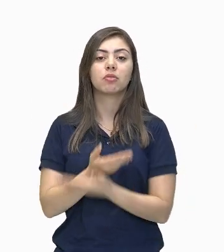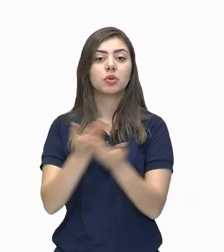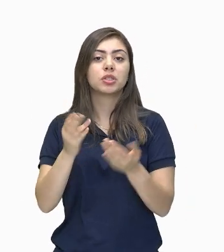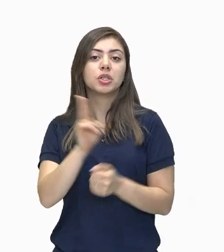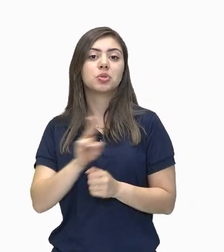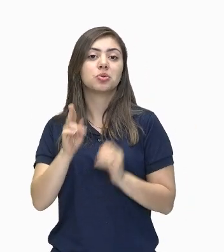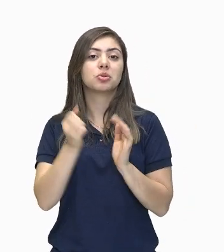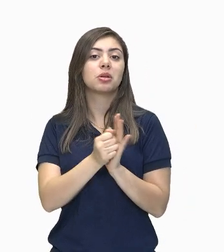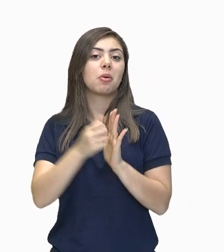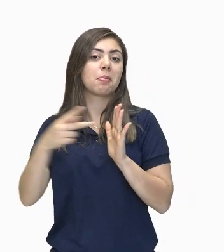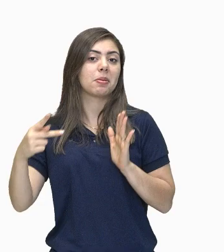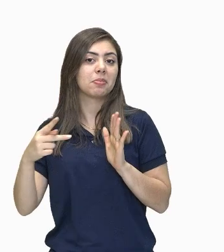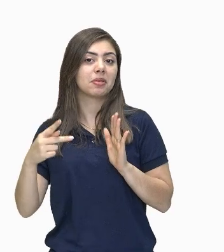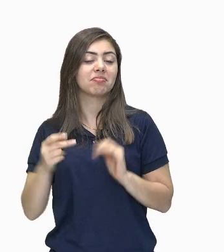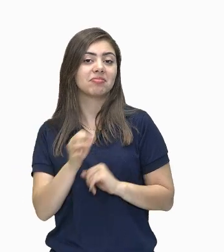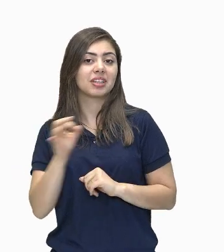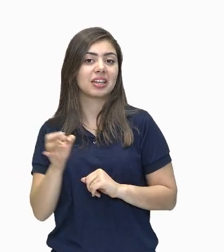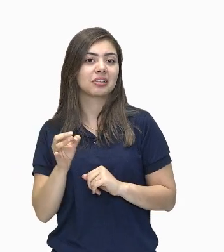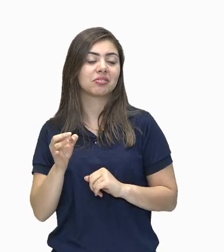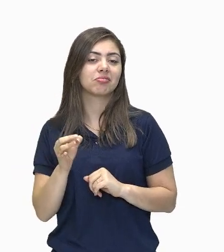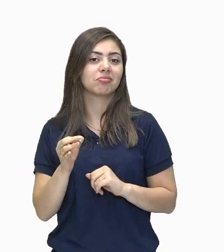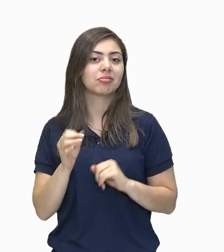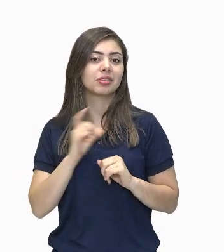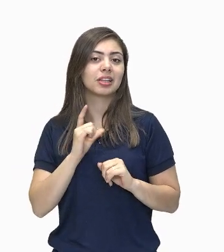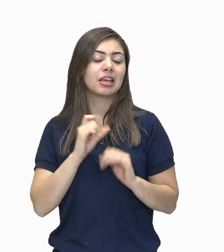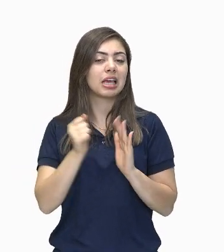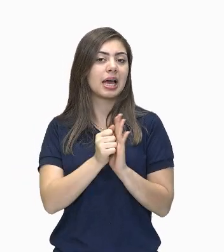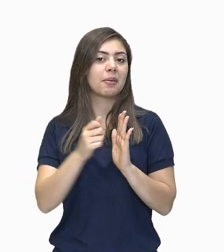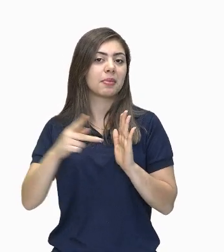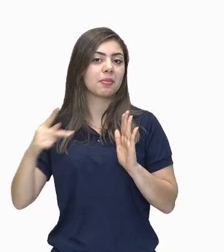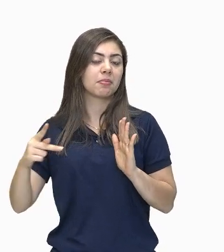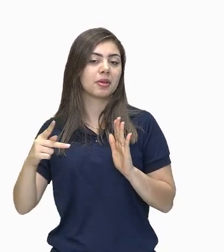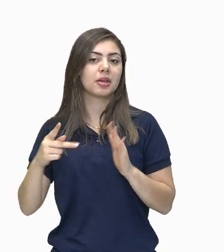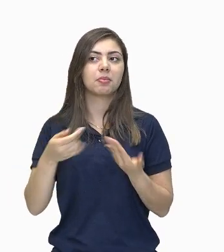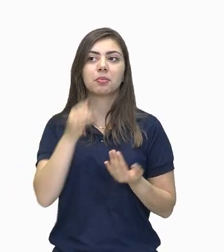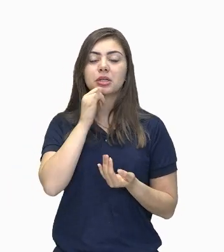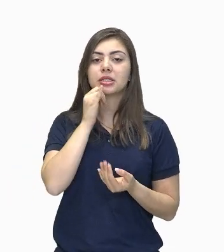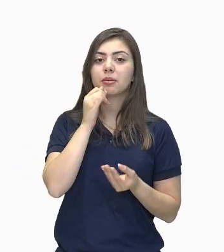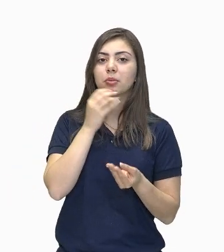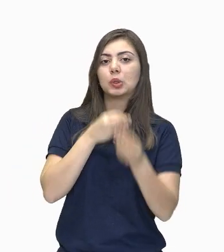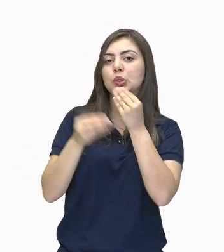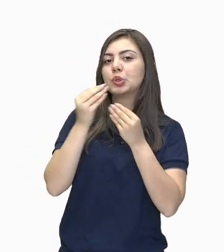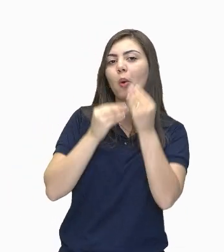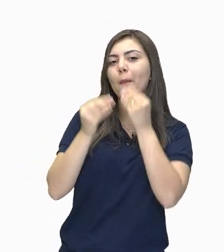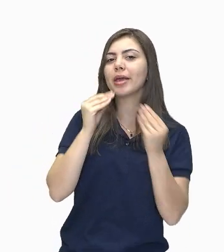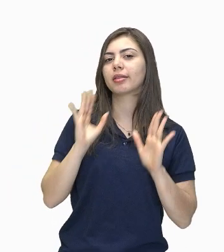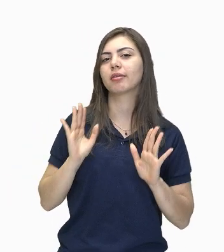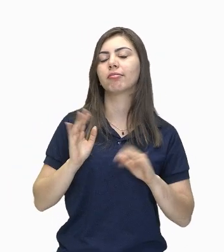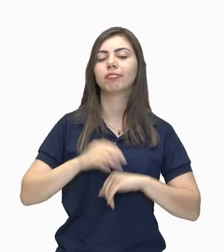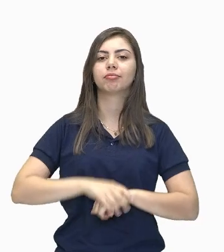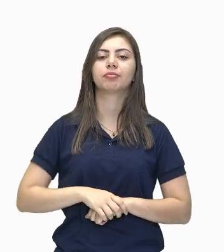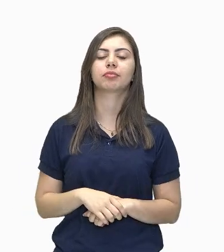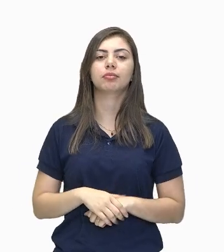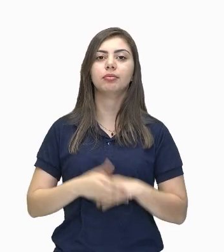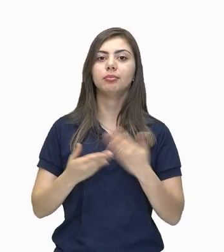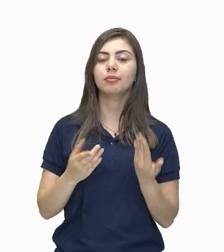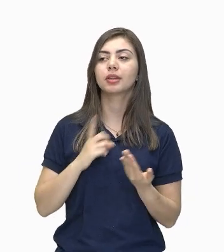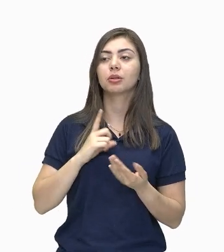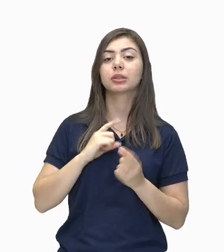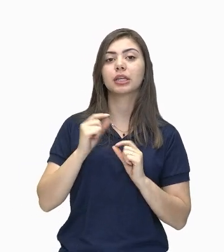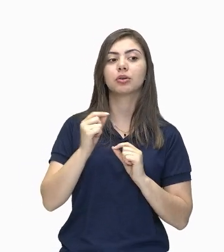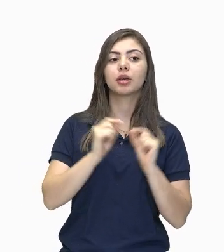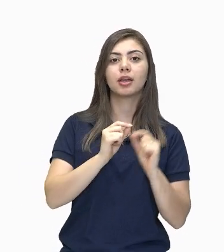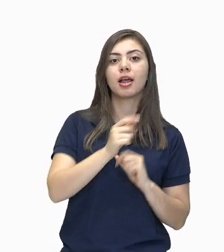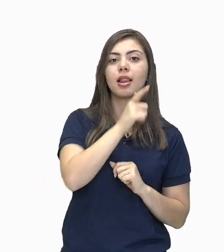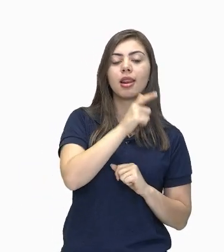aplicativo, né, um aplicativo de alimento, por exemplo, né, que entrega lanches na sua